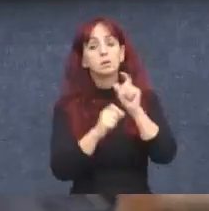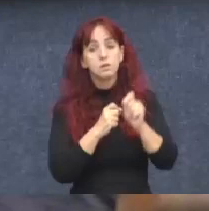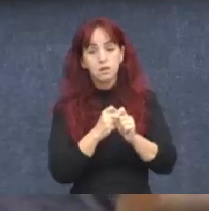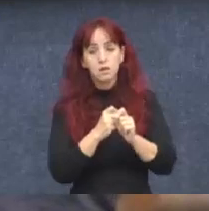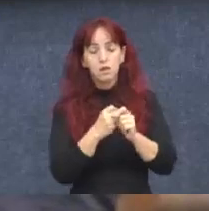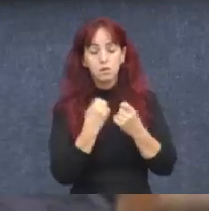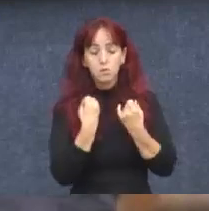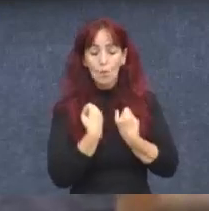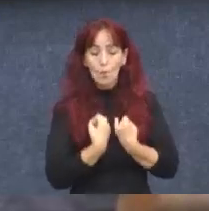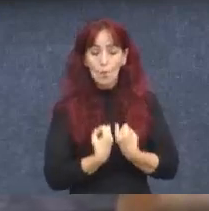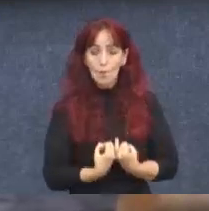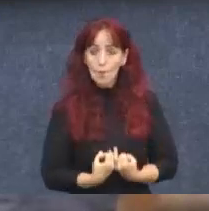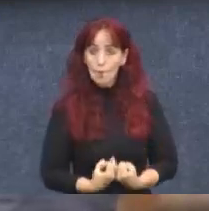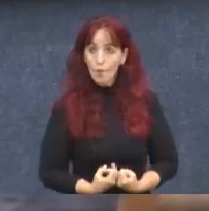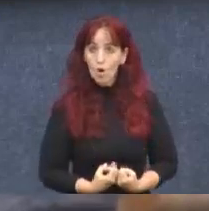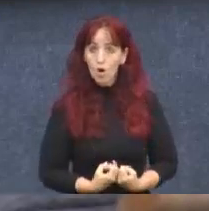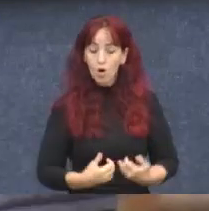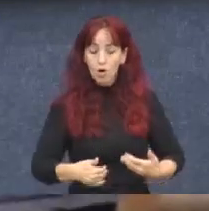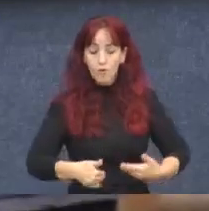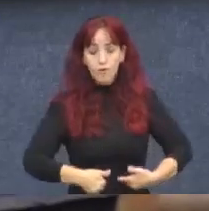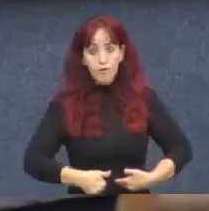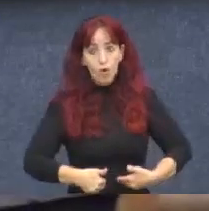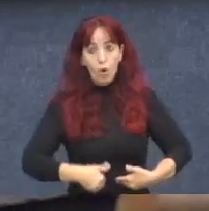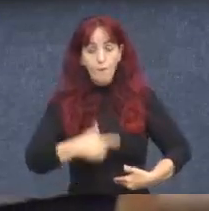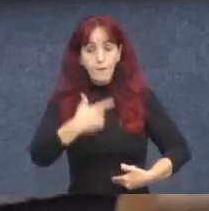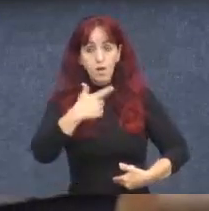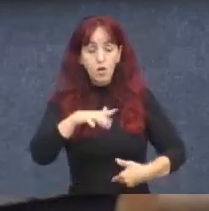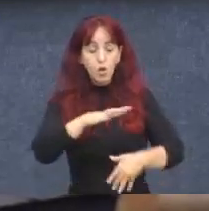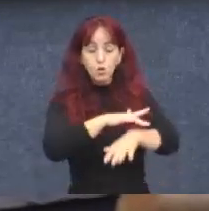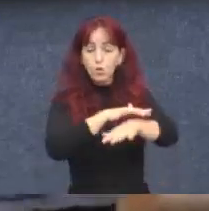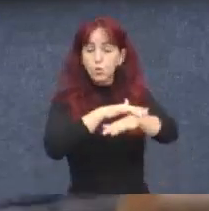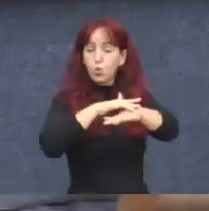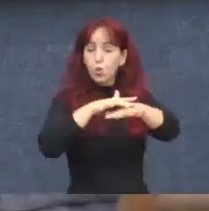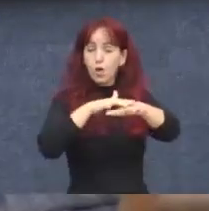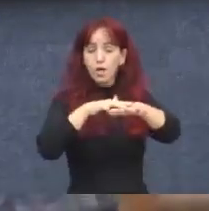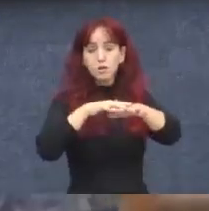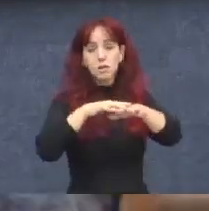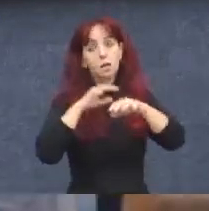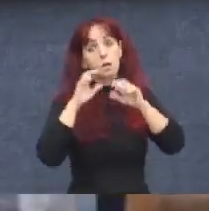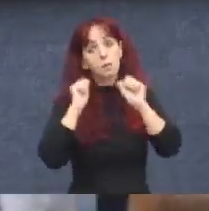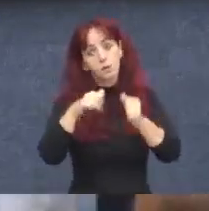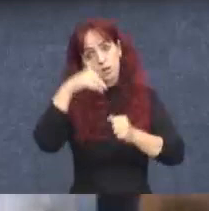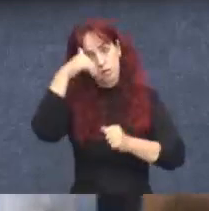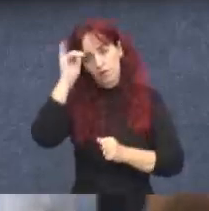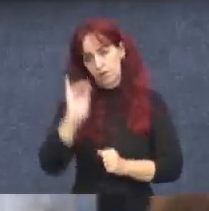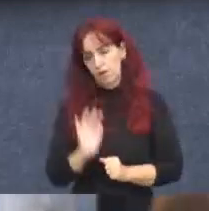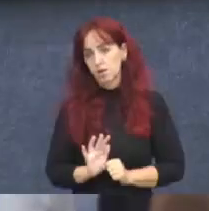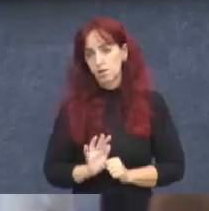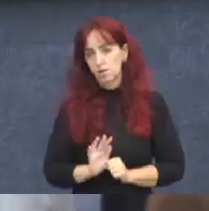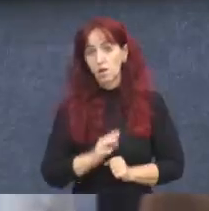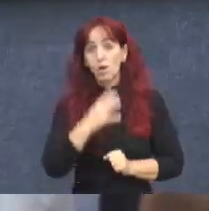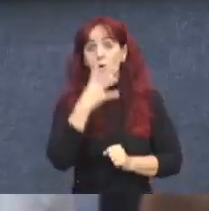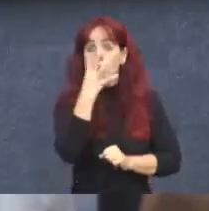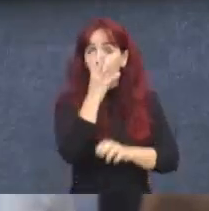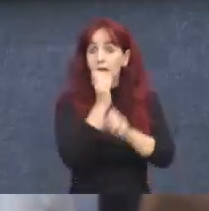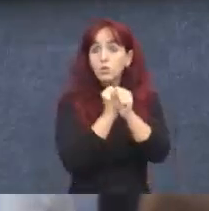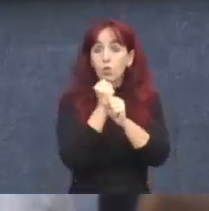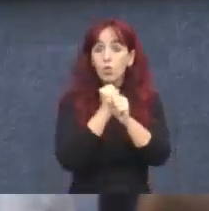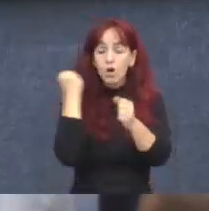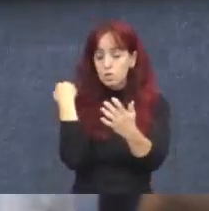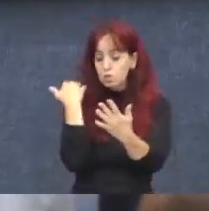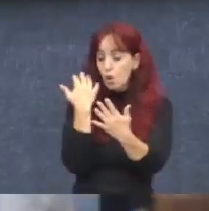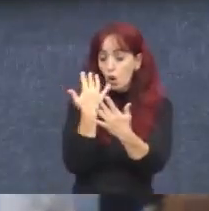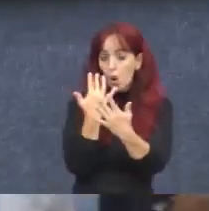desnutrição, da fome e outras doenças que poderiam ter sido tratadas. Nos últimos 4 anos, não foi nos